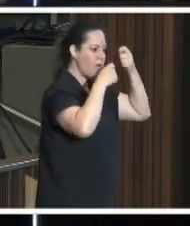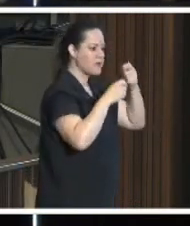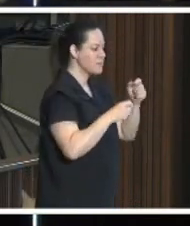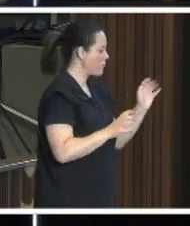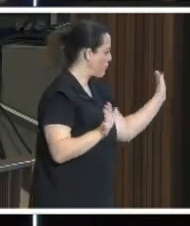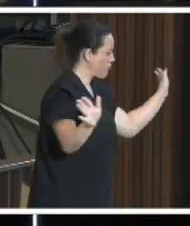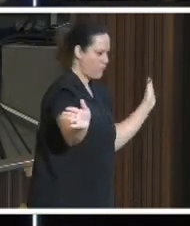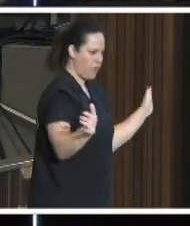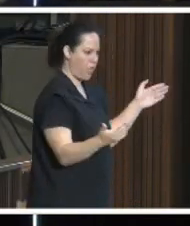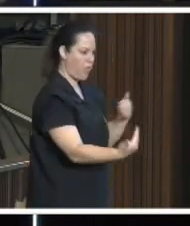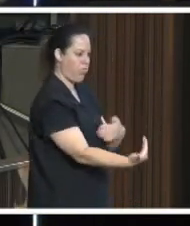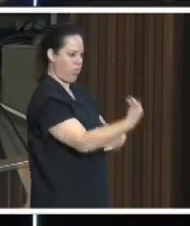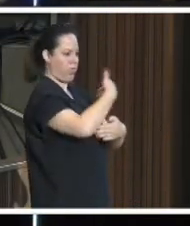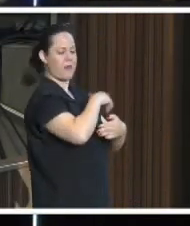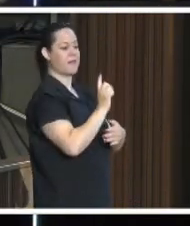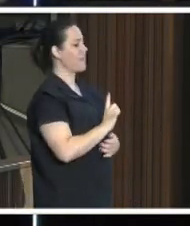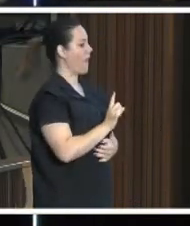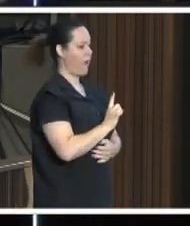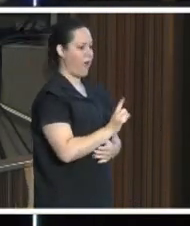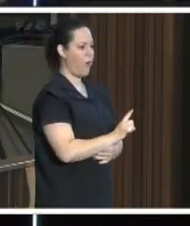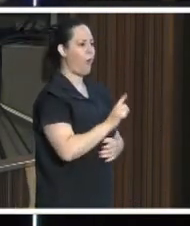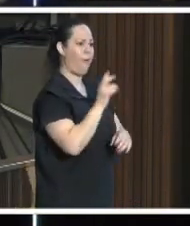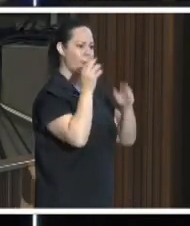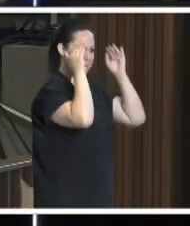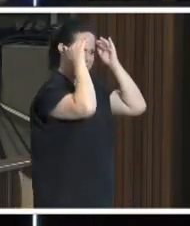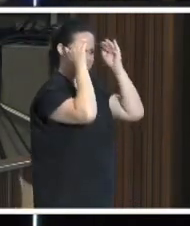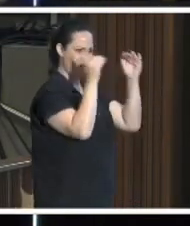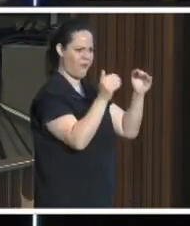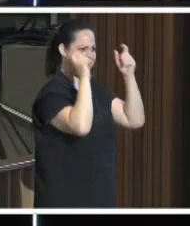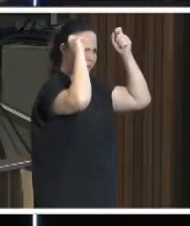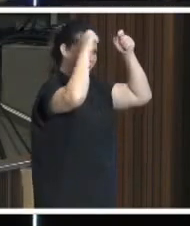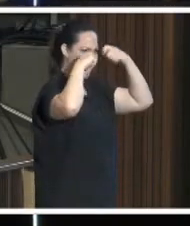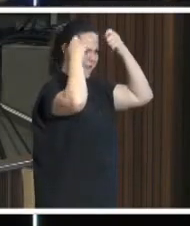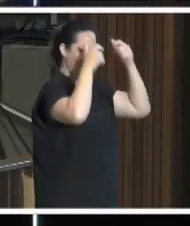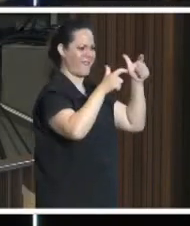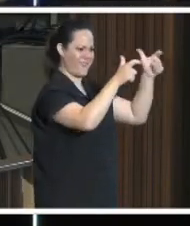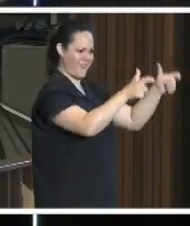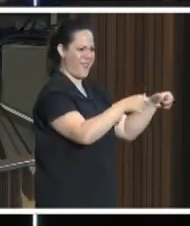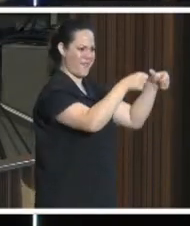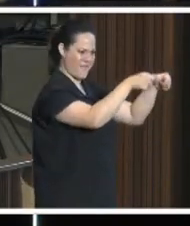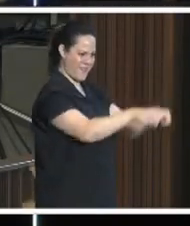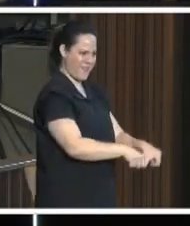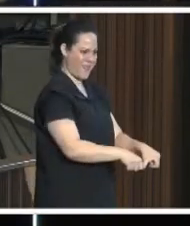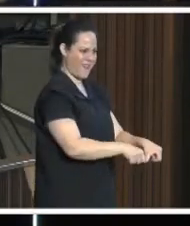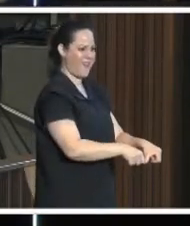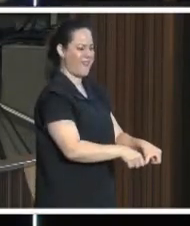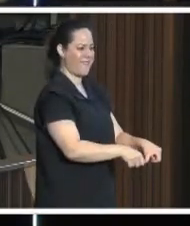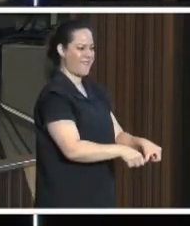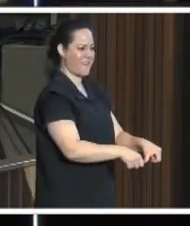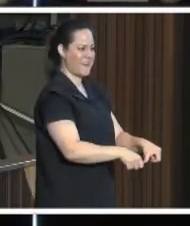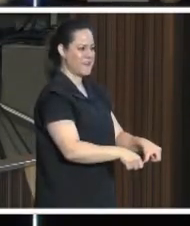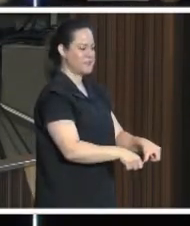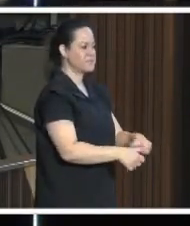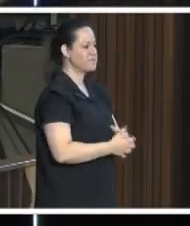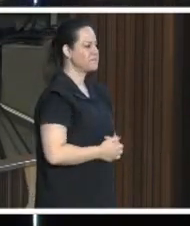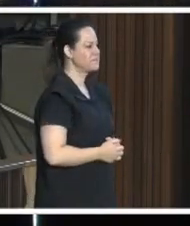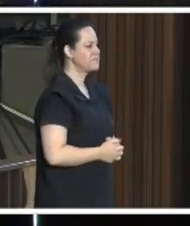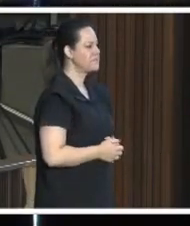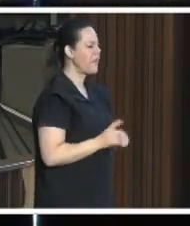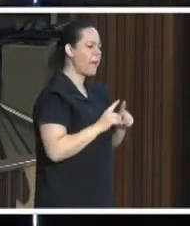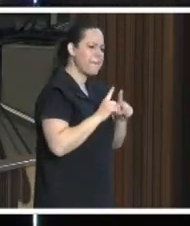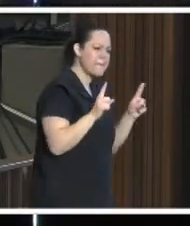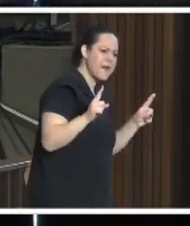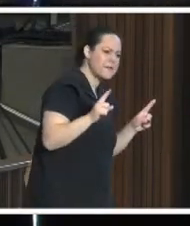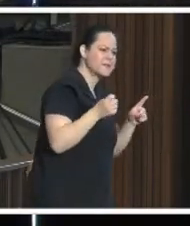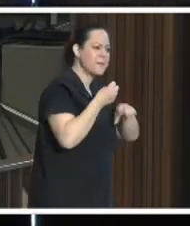passavam por cima do seu pastor. E aí elas ficavam naquele lugar do aprisco onde elas estavam. Mas no meio